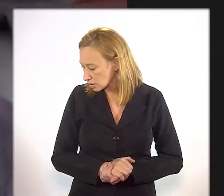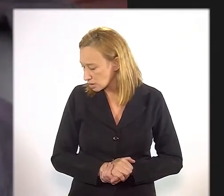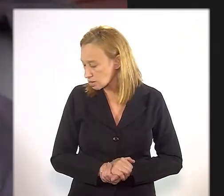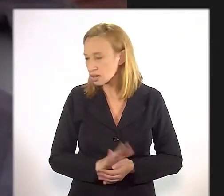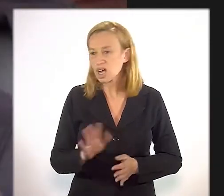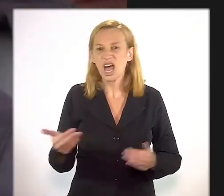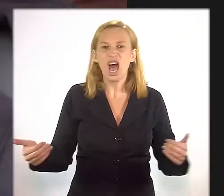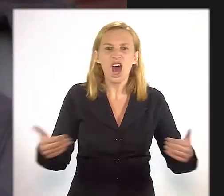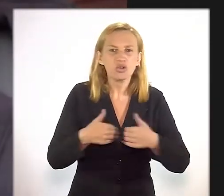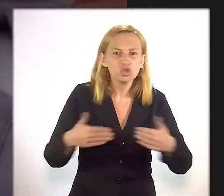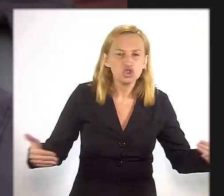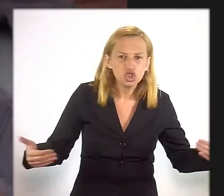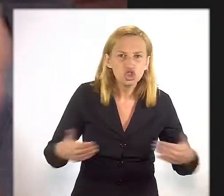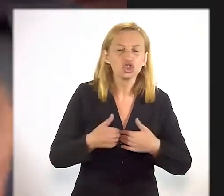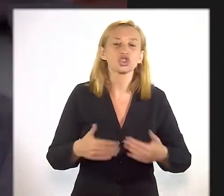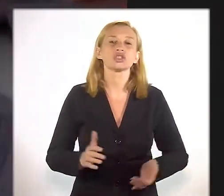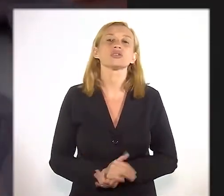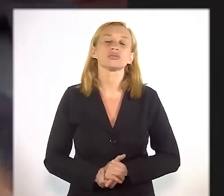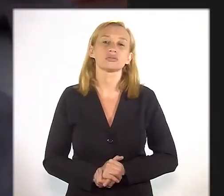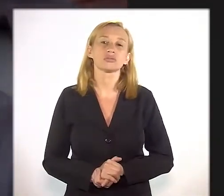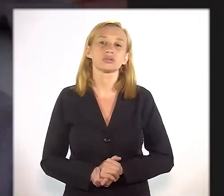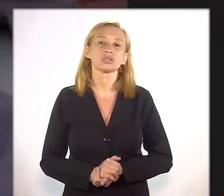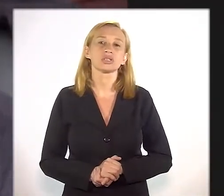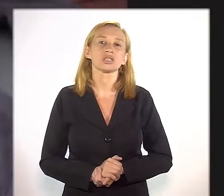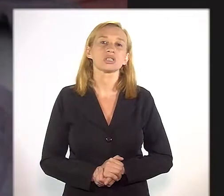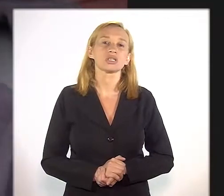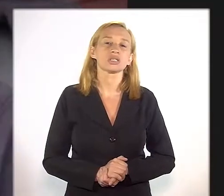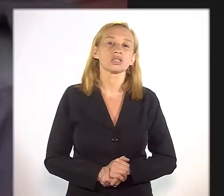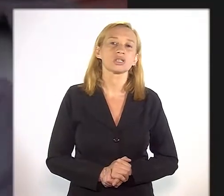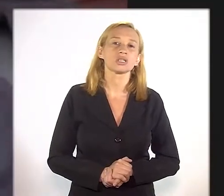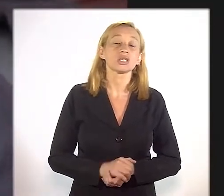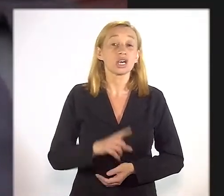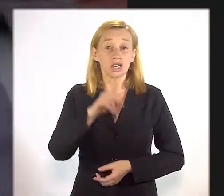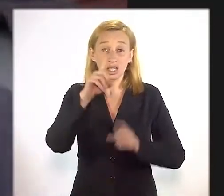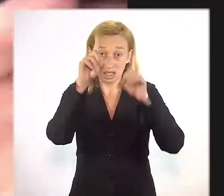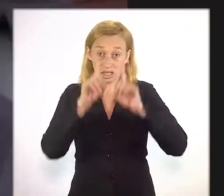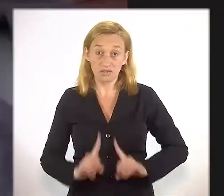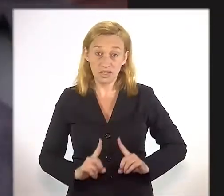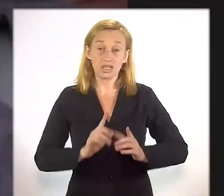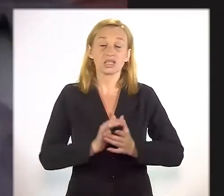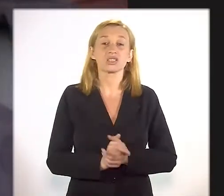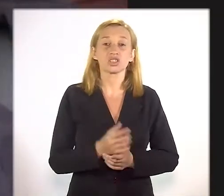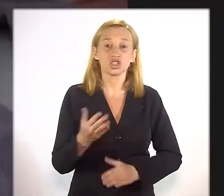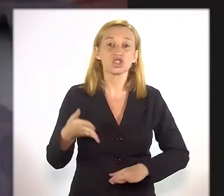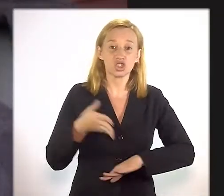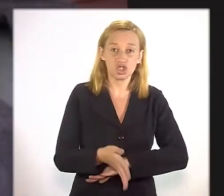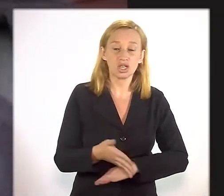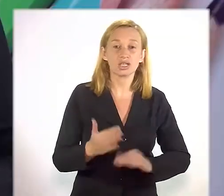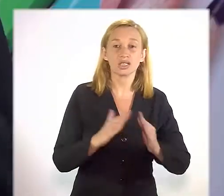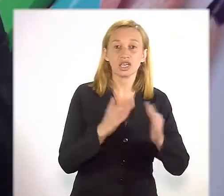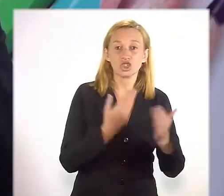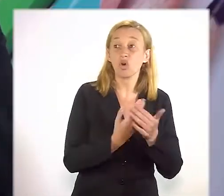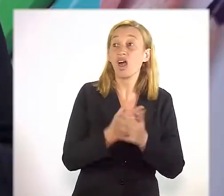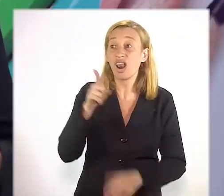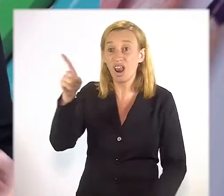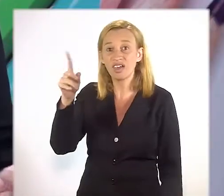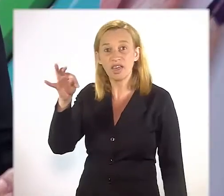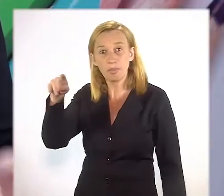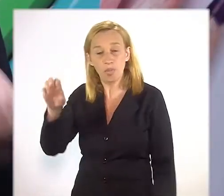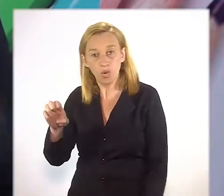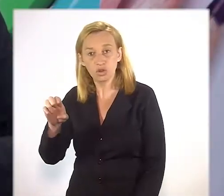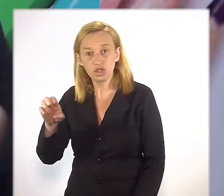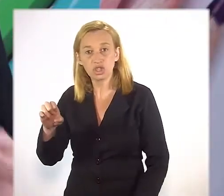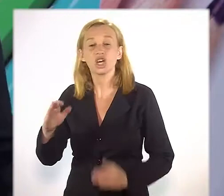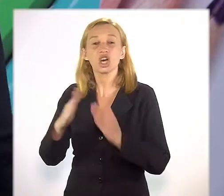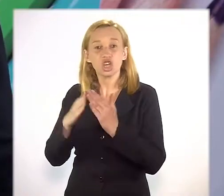tudo, autistas, síndrome de Down, paralisia cerebral. As escolas que estavam à volta jogavam tudo para a ponte. Quer dizer, a ponte é uma escola de verdade,